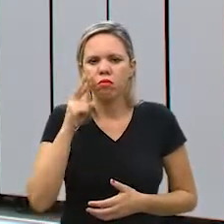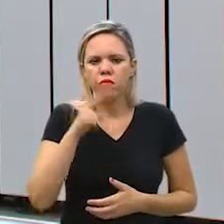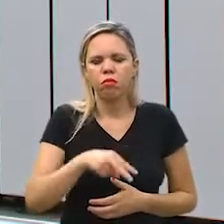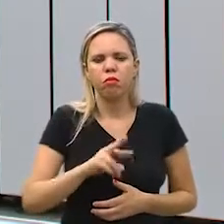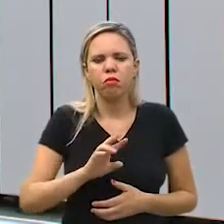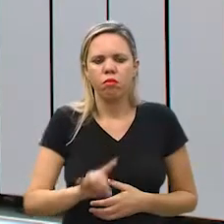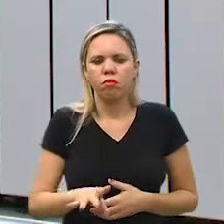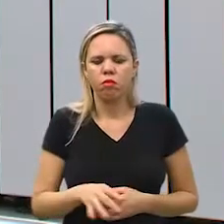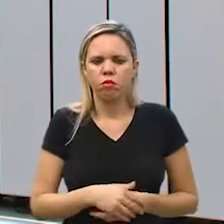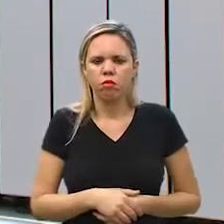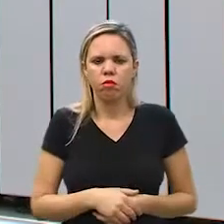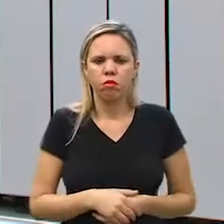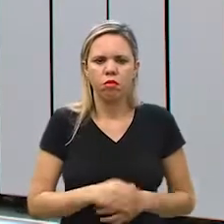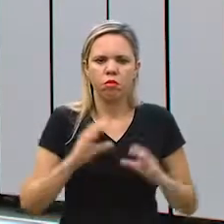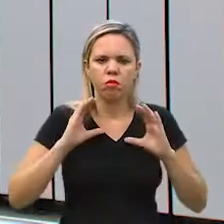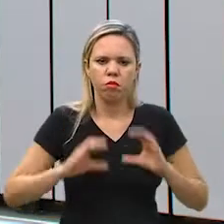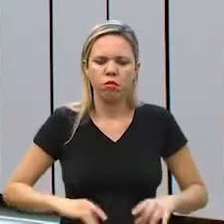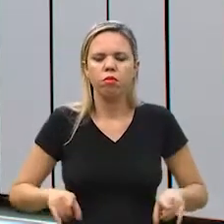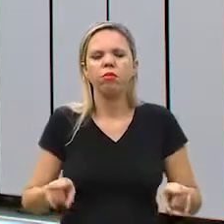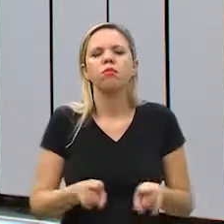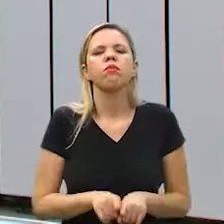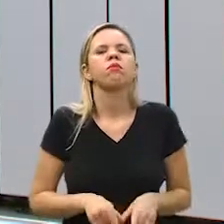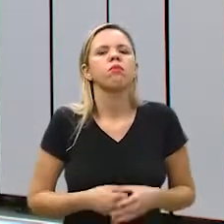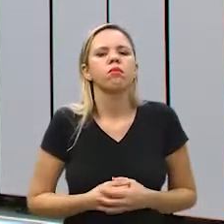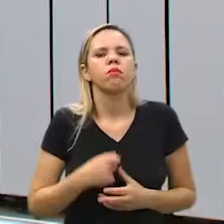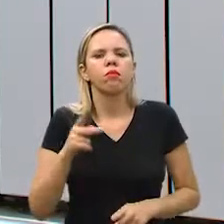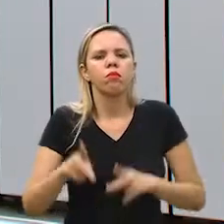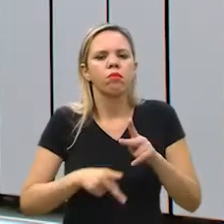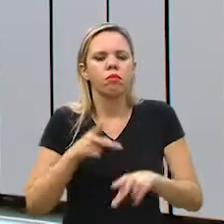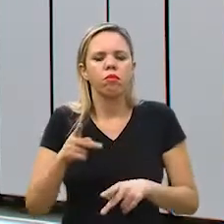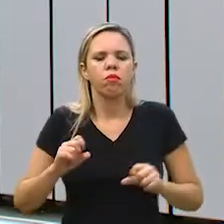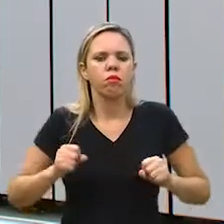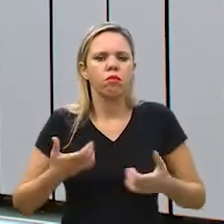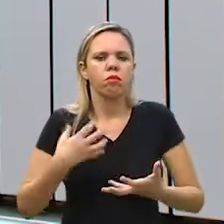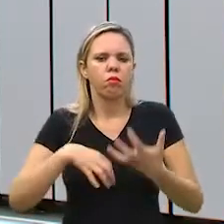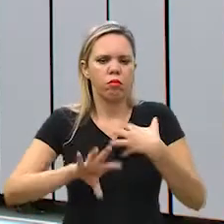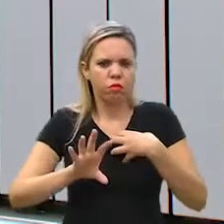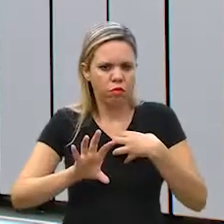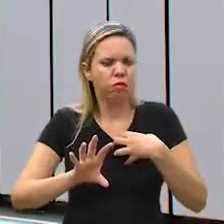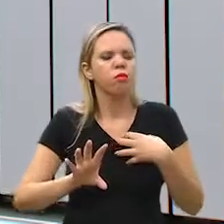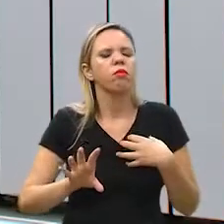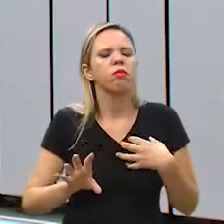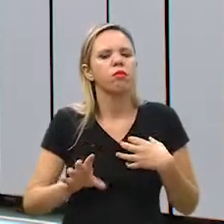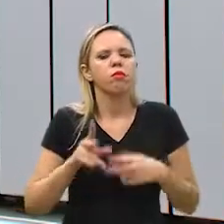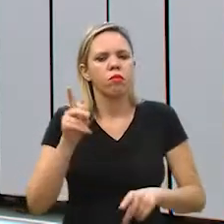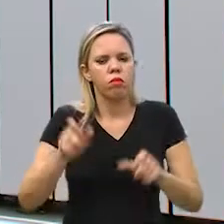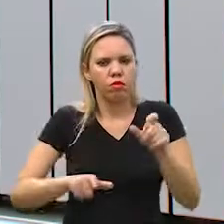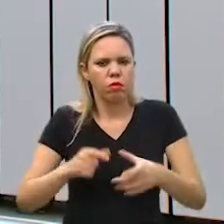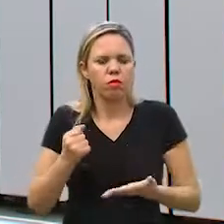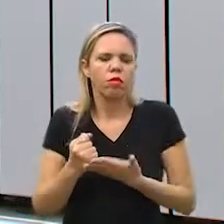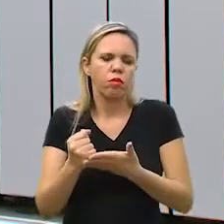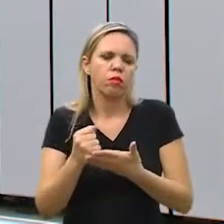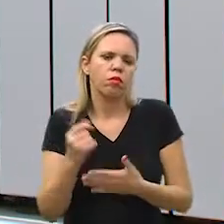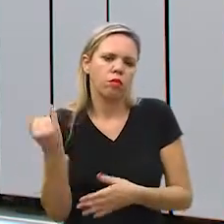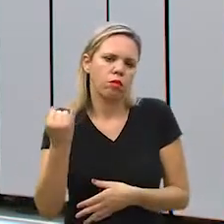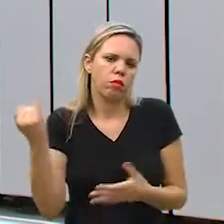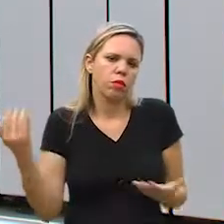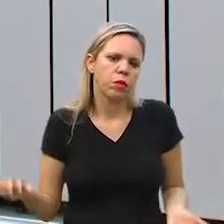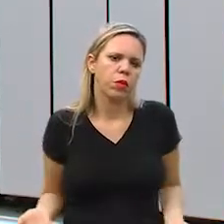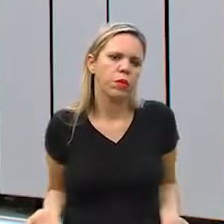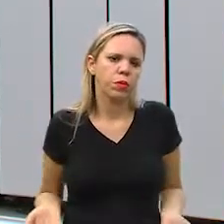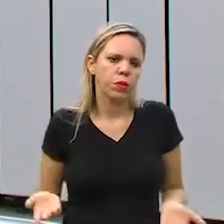não só se comportado, mas também as pessoas se solidarizando com os outros, ajudando, isso que é